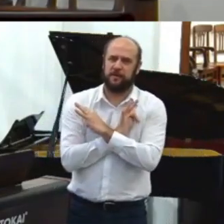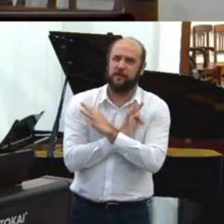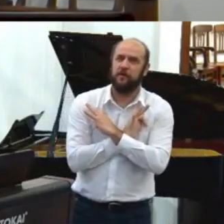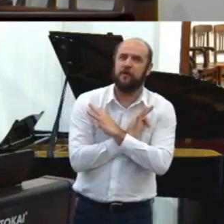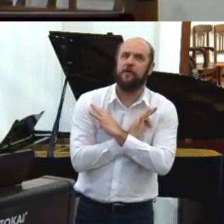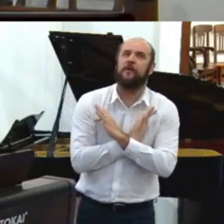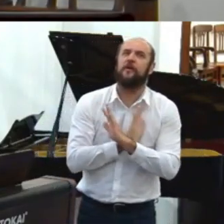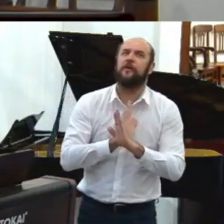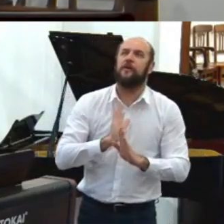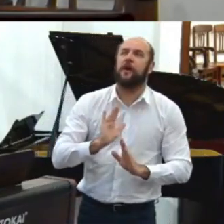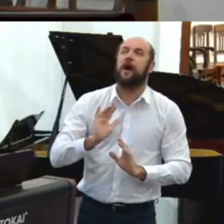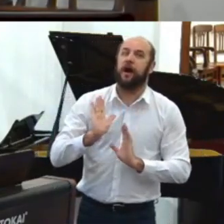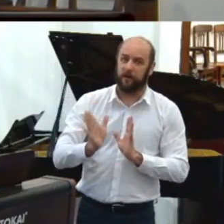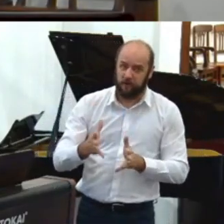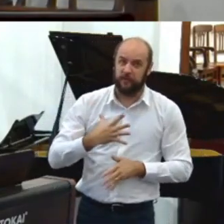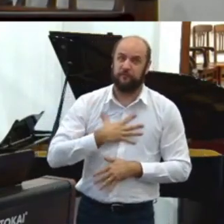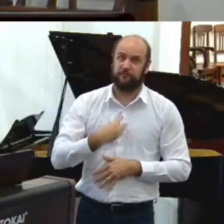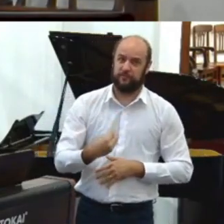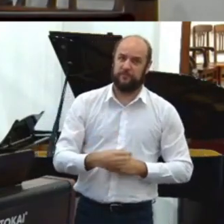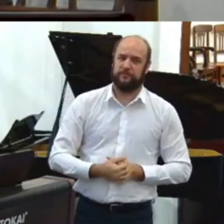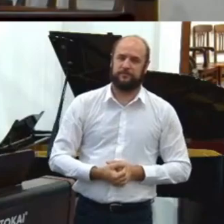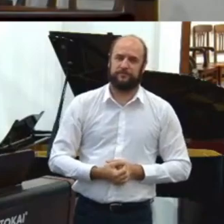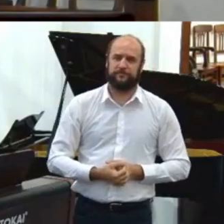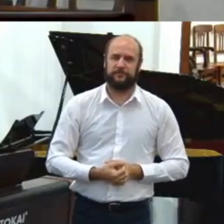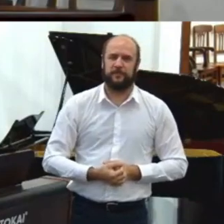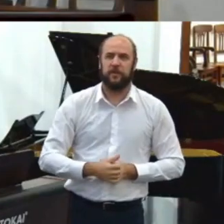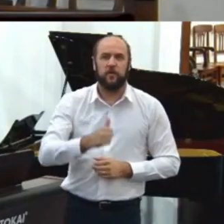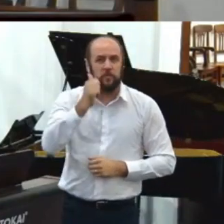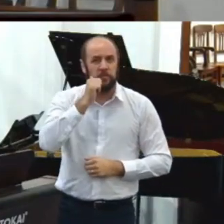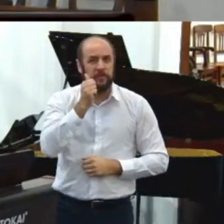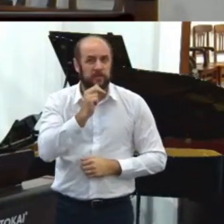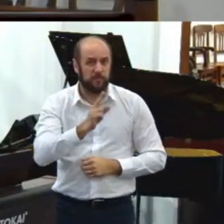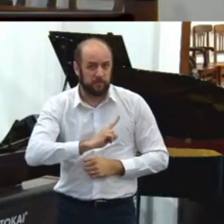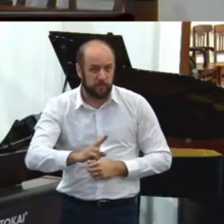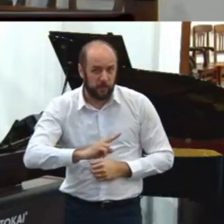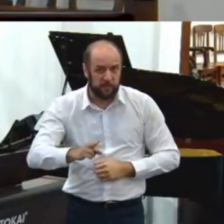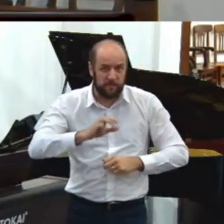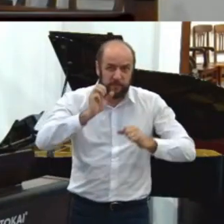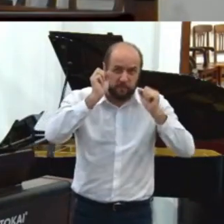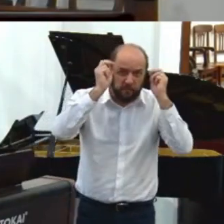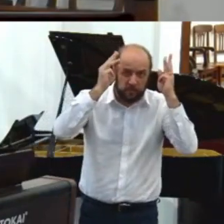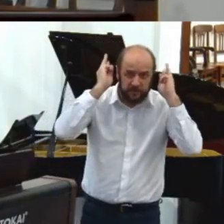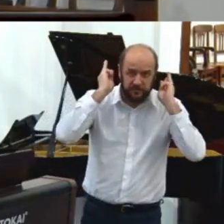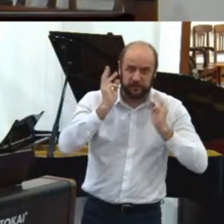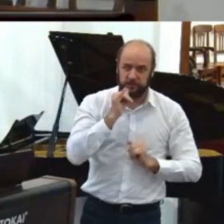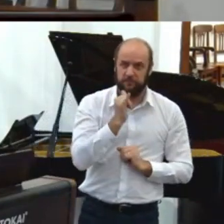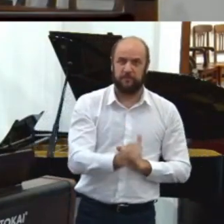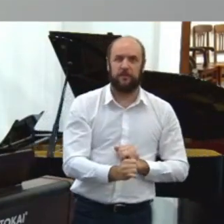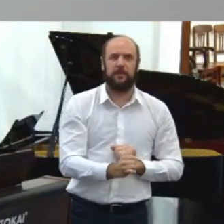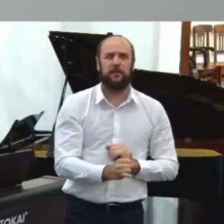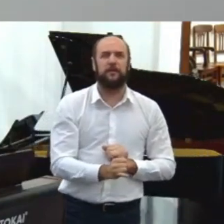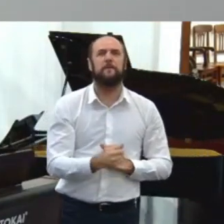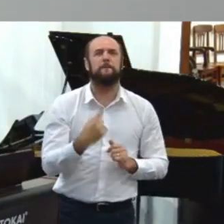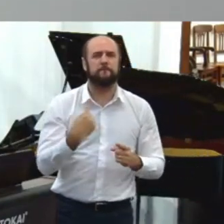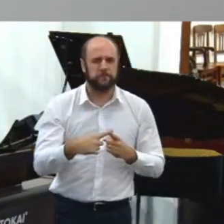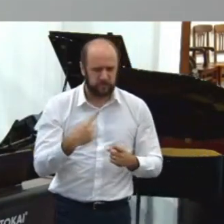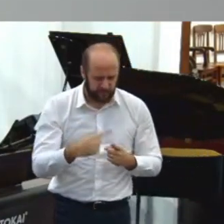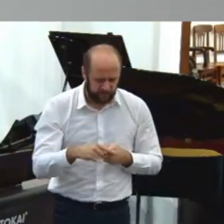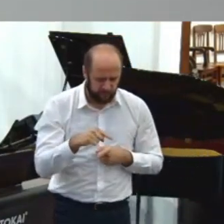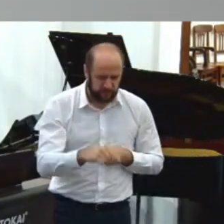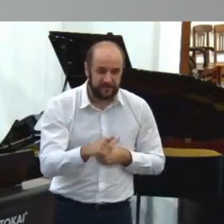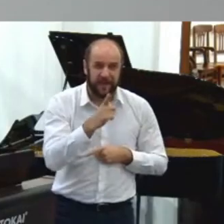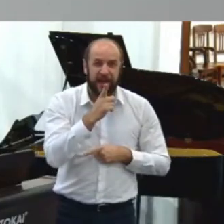passou a ser filho. Esta lhe deu o nome de Moisés e disse: porque